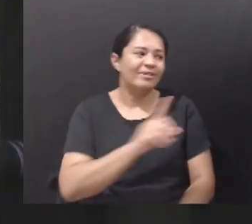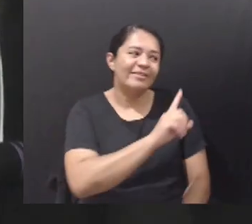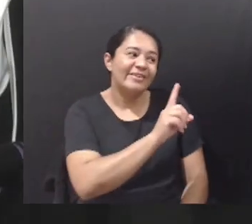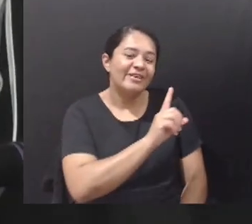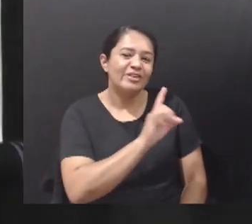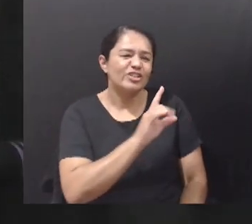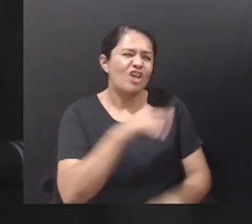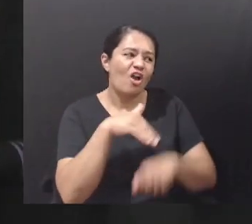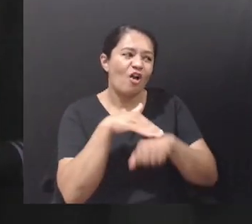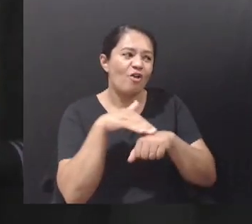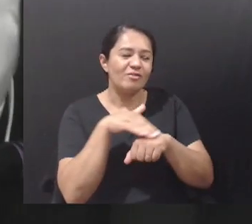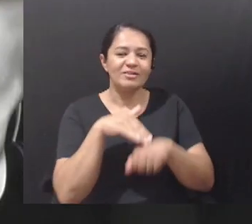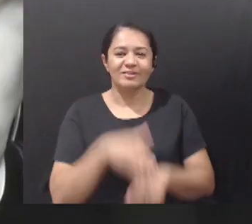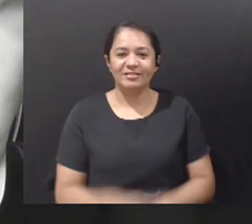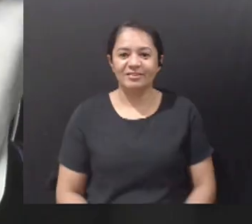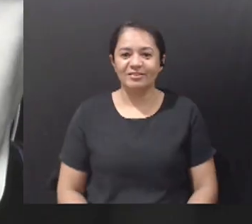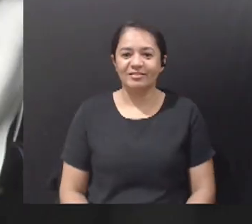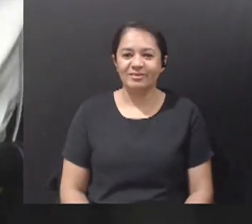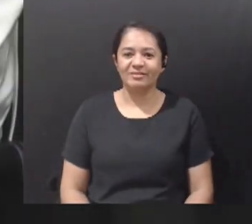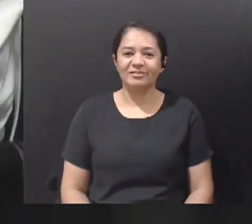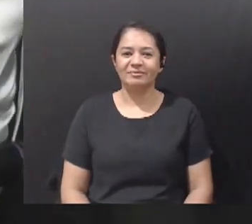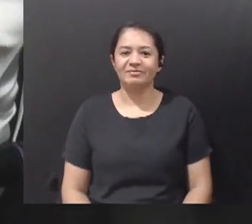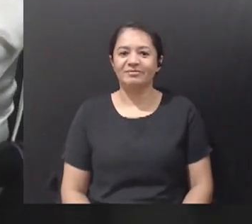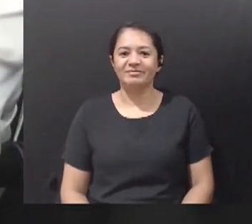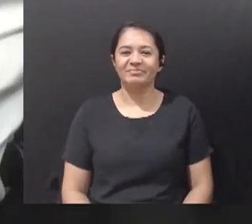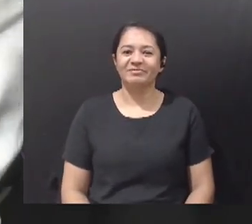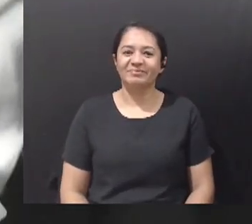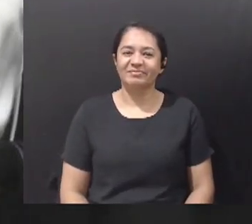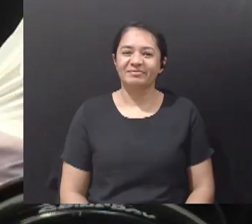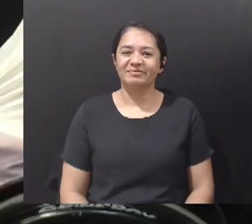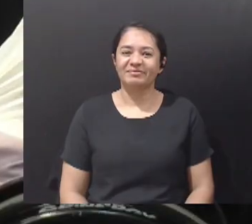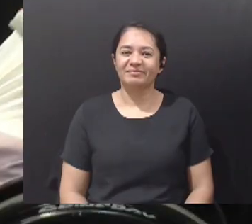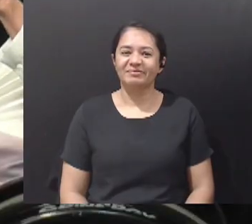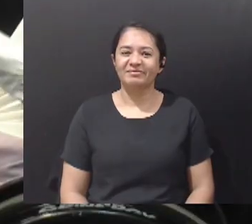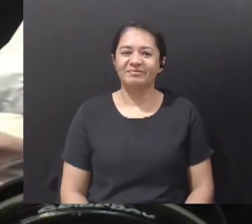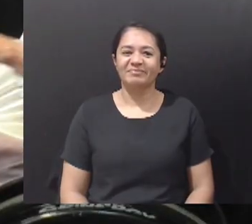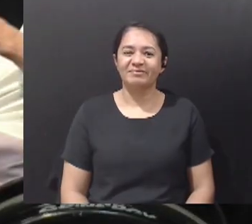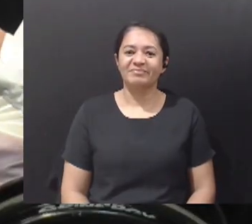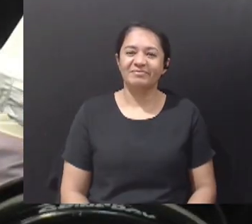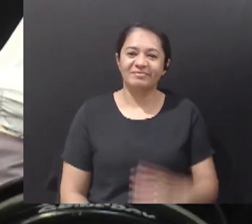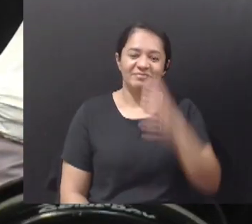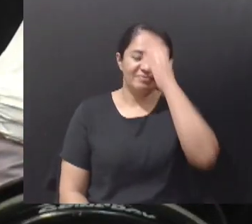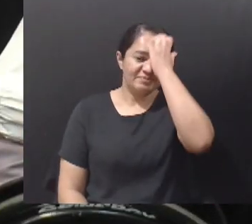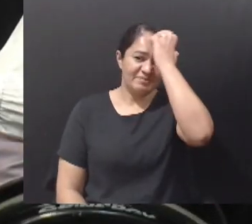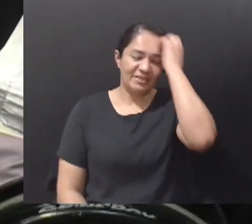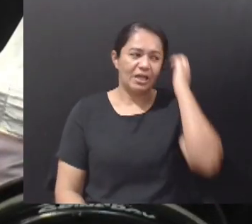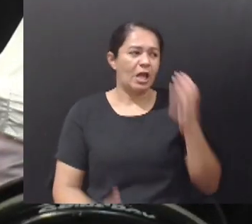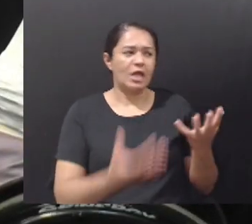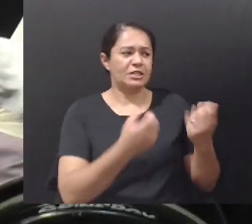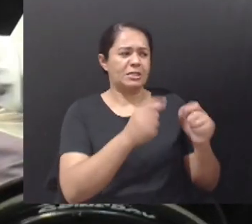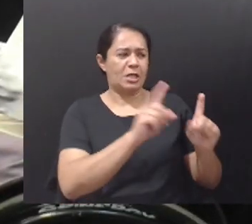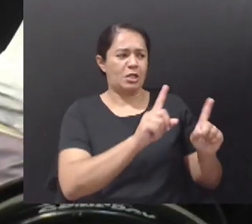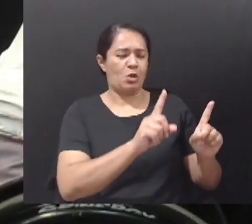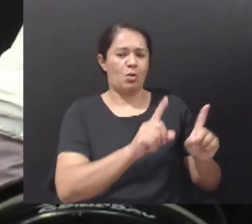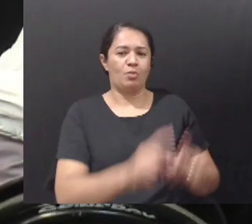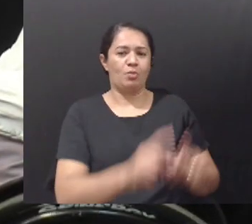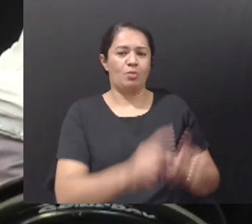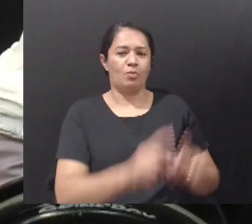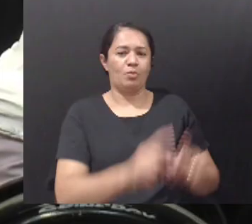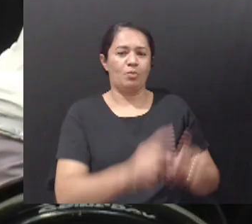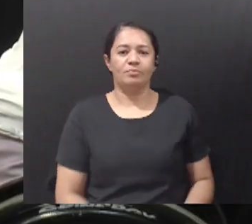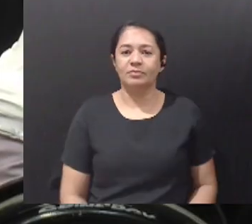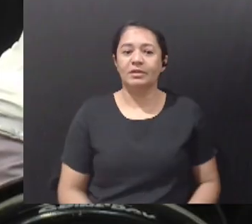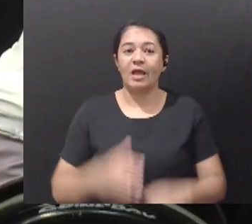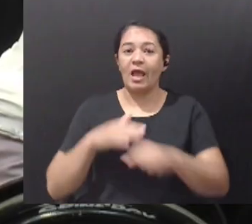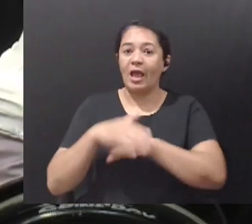conversar com o prefeito. Você estava lá? Não. Foi exatamente o que eu falei, Nina, não vou, bem, vou lá. Quando voltou à noite, ele trabalhava em São Paulo, ele